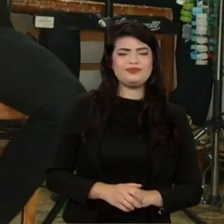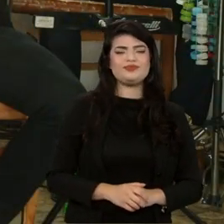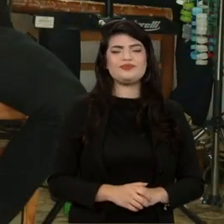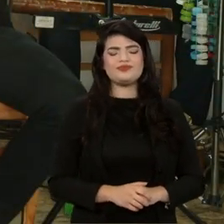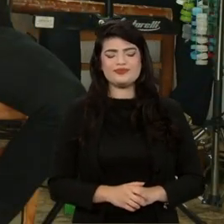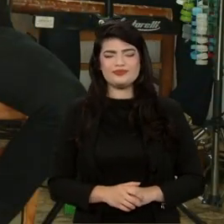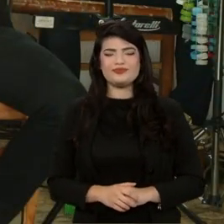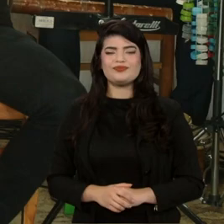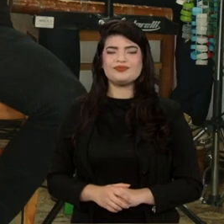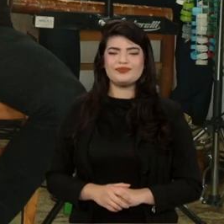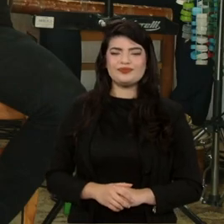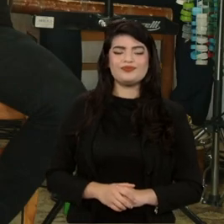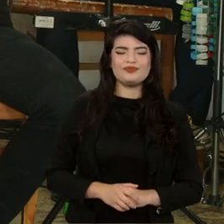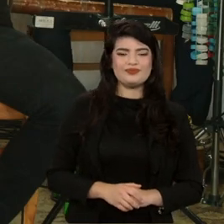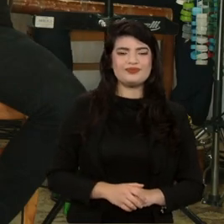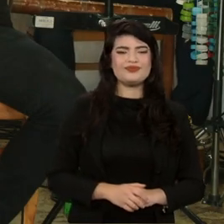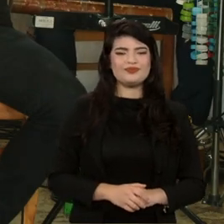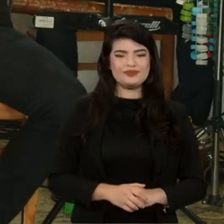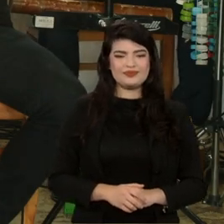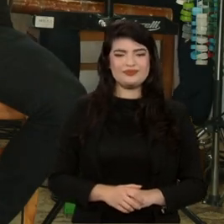Coração.